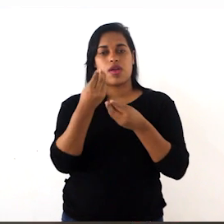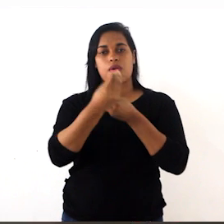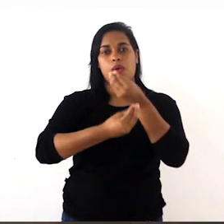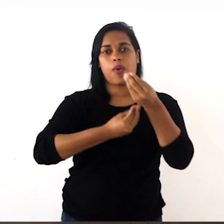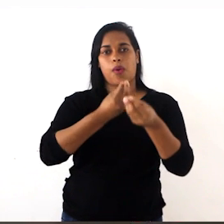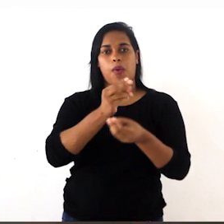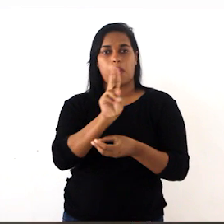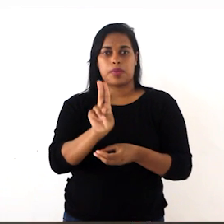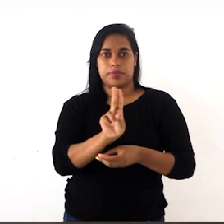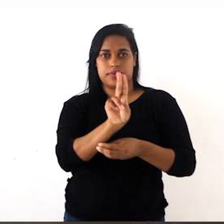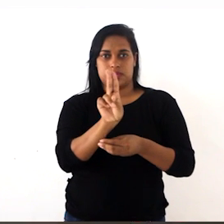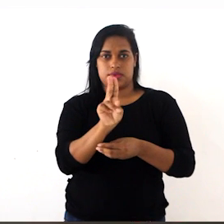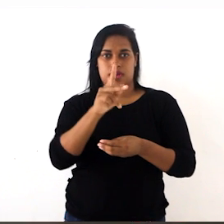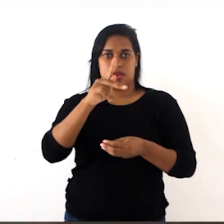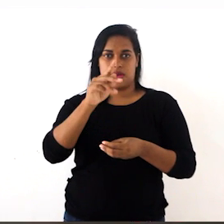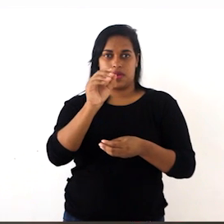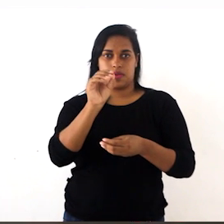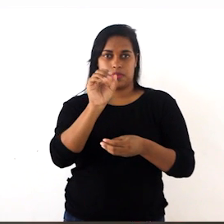post.